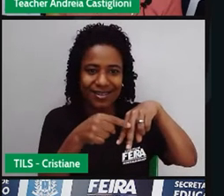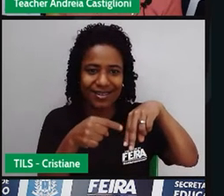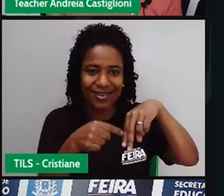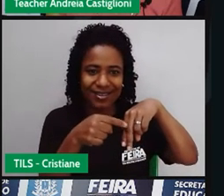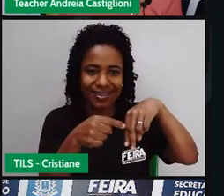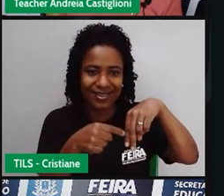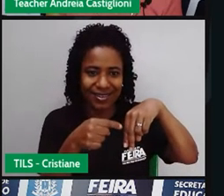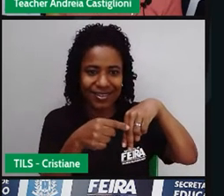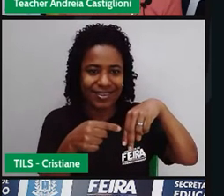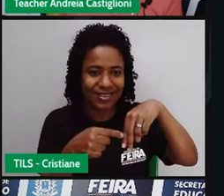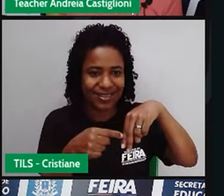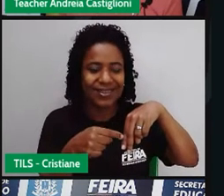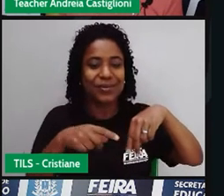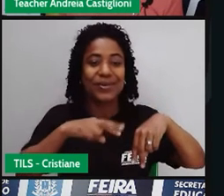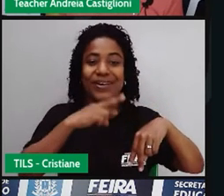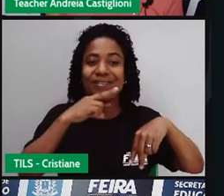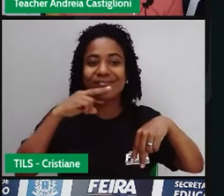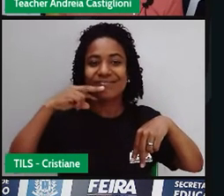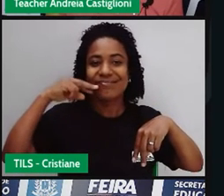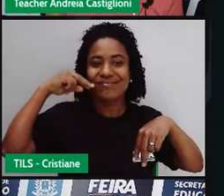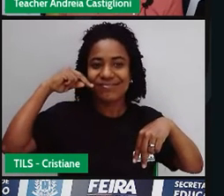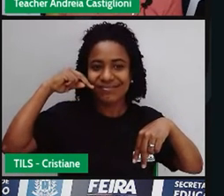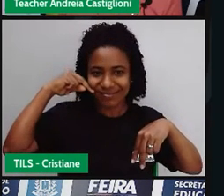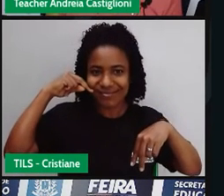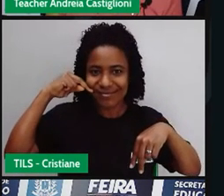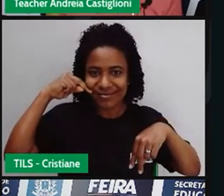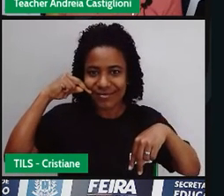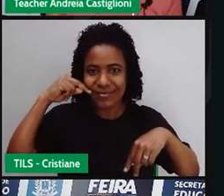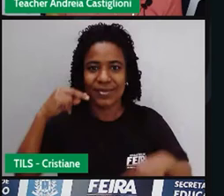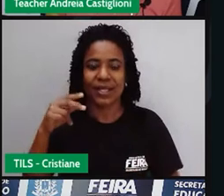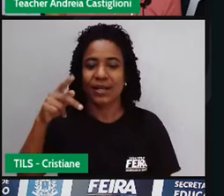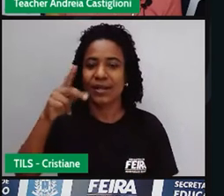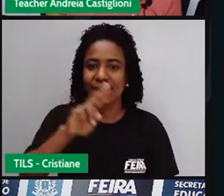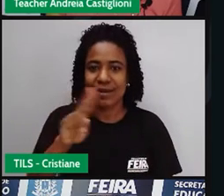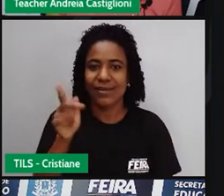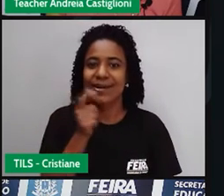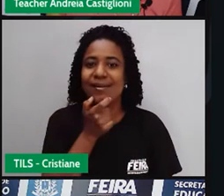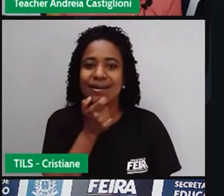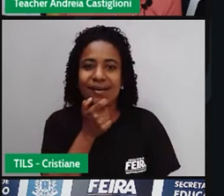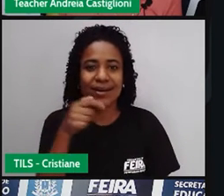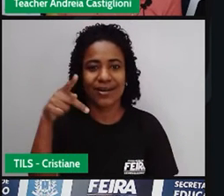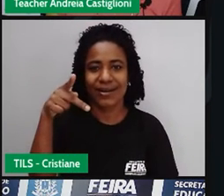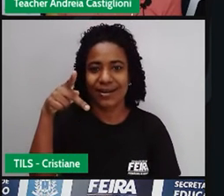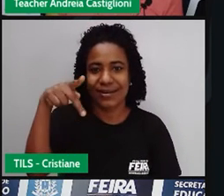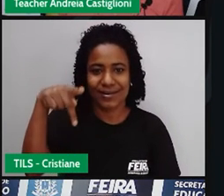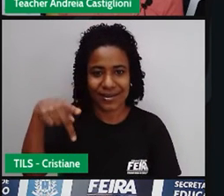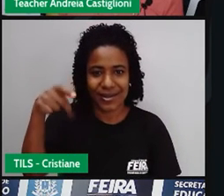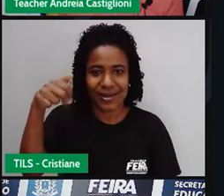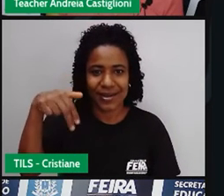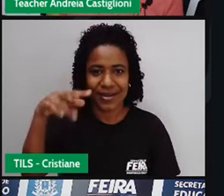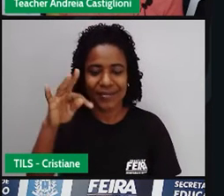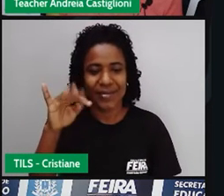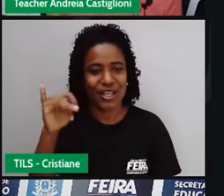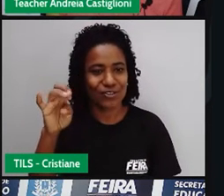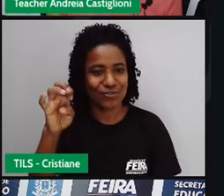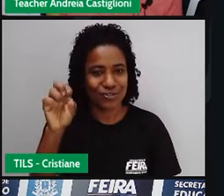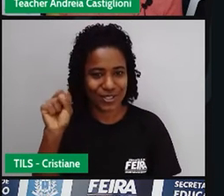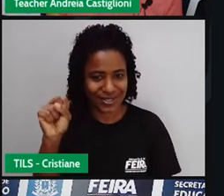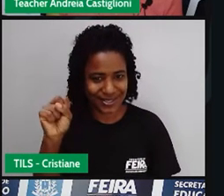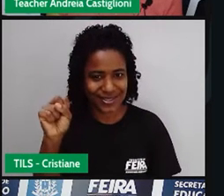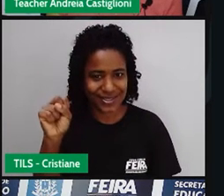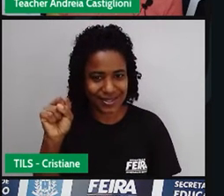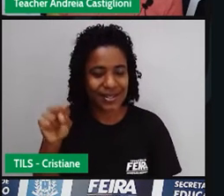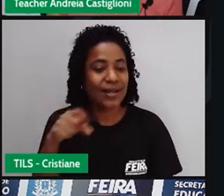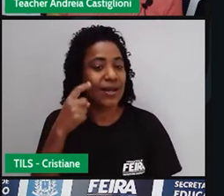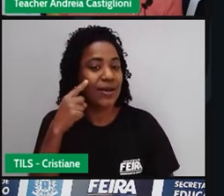é pente pente o IP Como eu disse na anterior né quando é uma calça de outro tecido